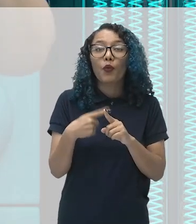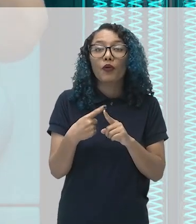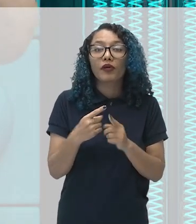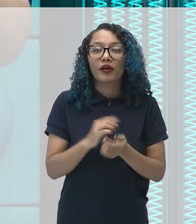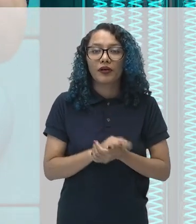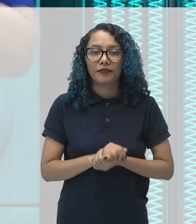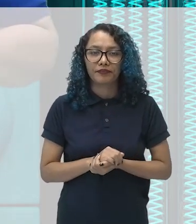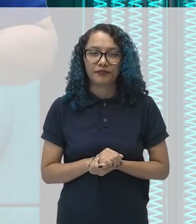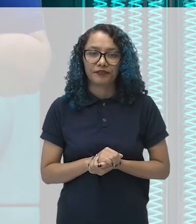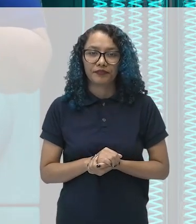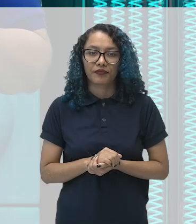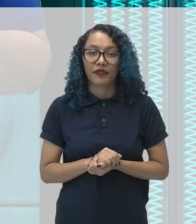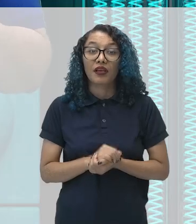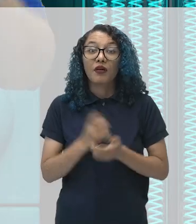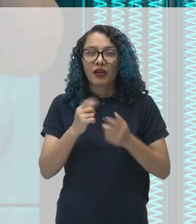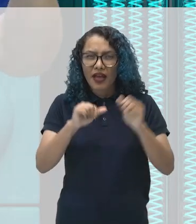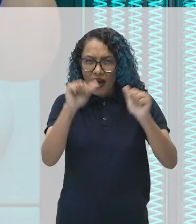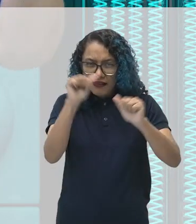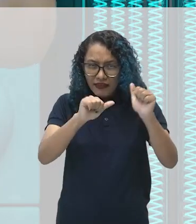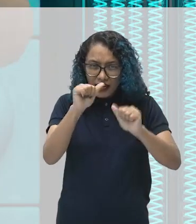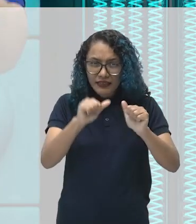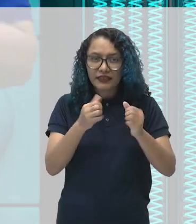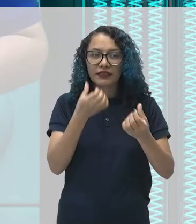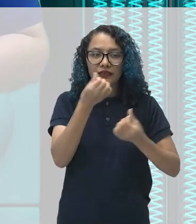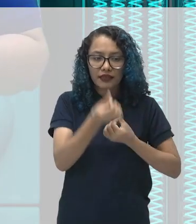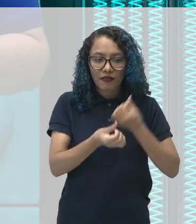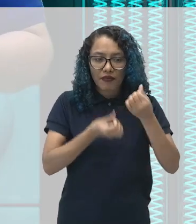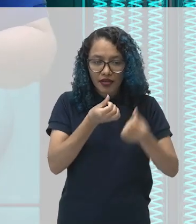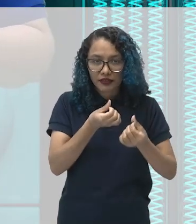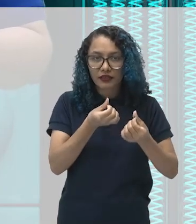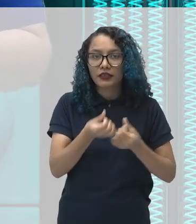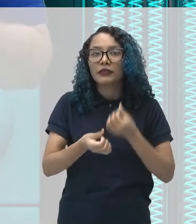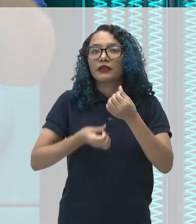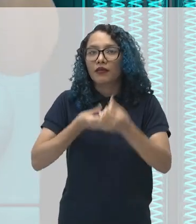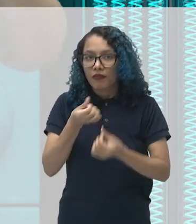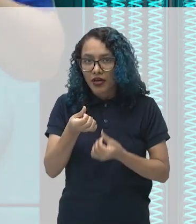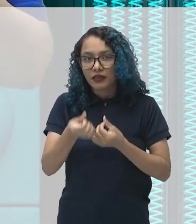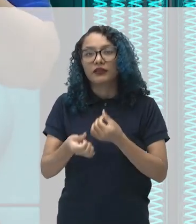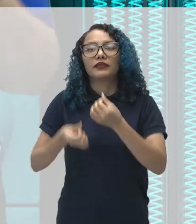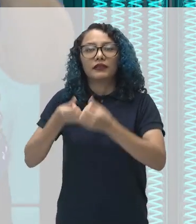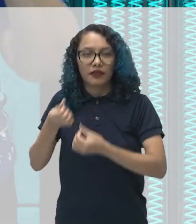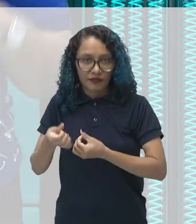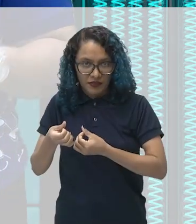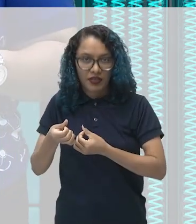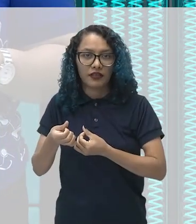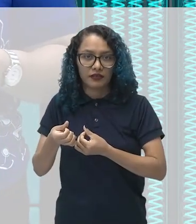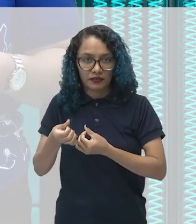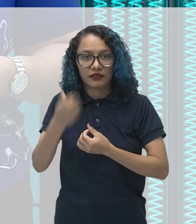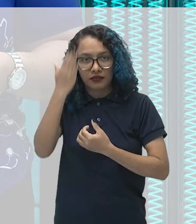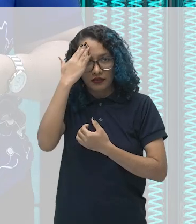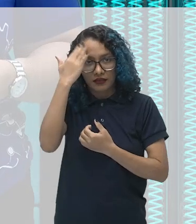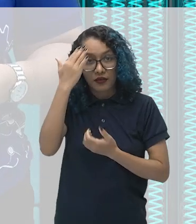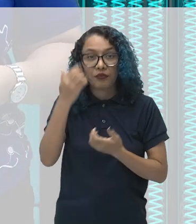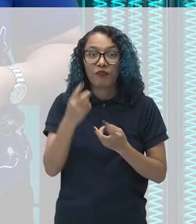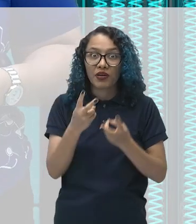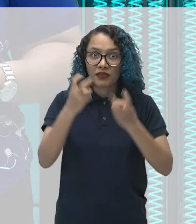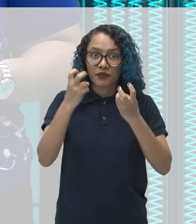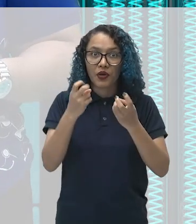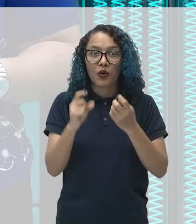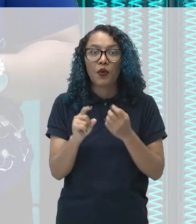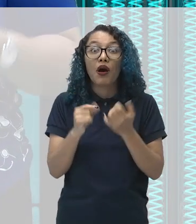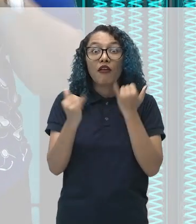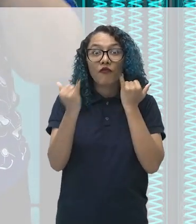é feita semestralmente, é feita a cada semestre. Então, vejam que um dado pode